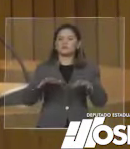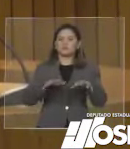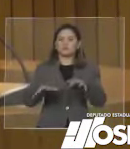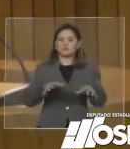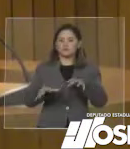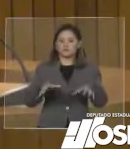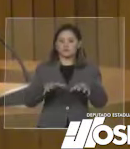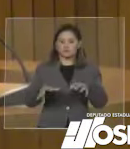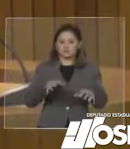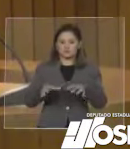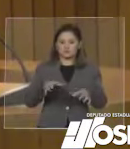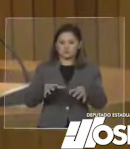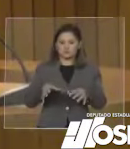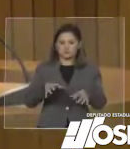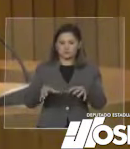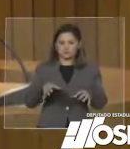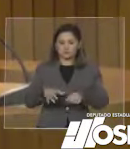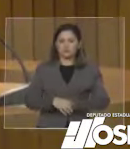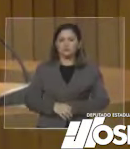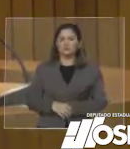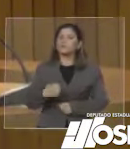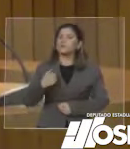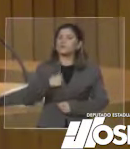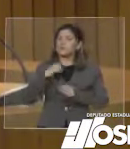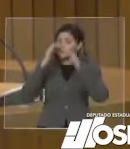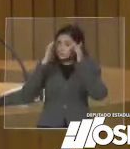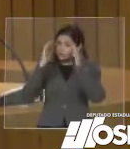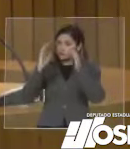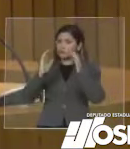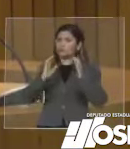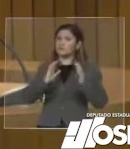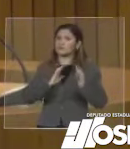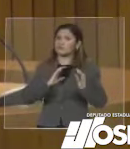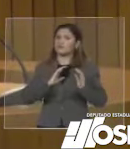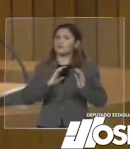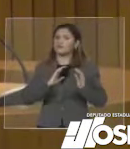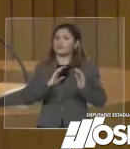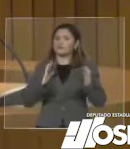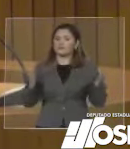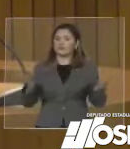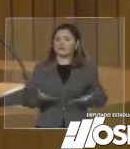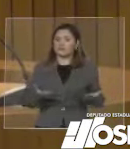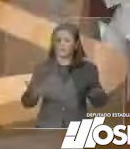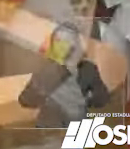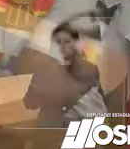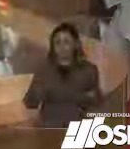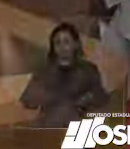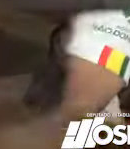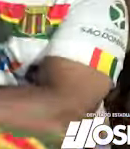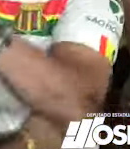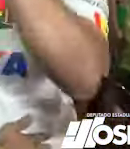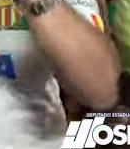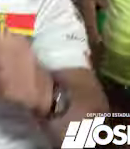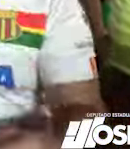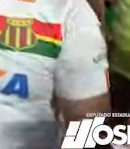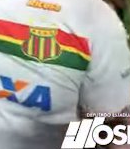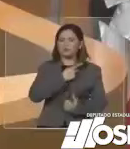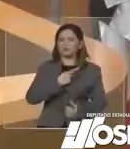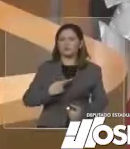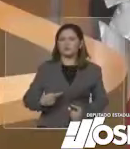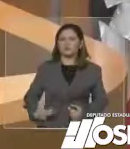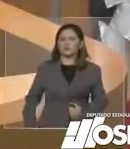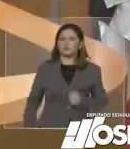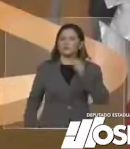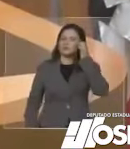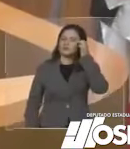esse o qual eu tenho a honra de estar hoje ali ao lado como vice-presidente do nosso presidente Sérgio